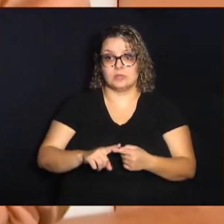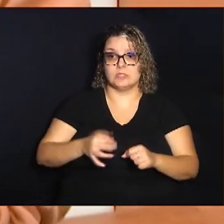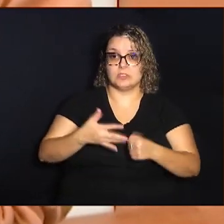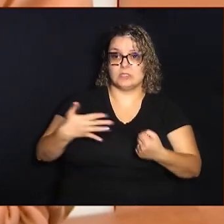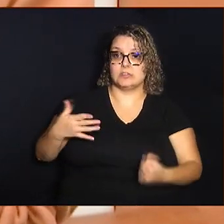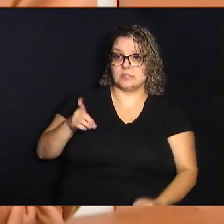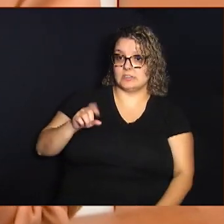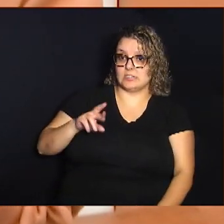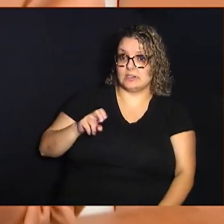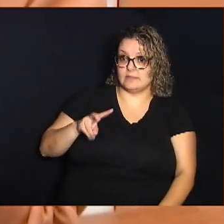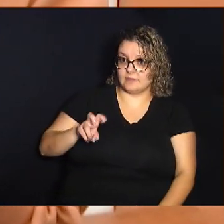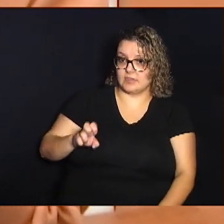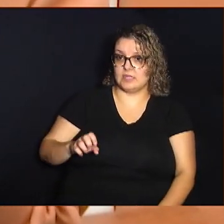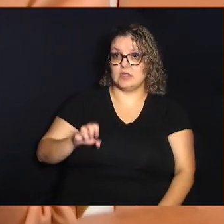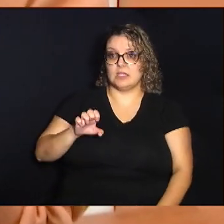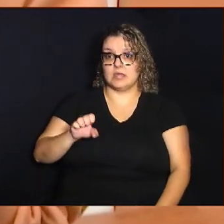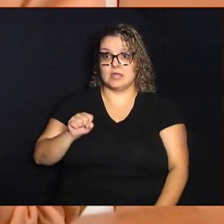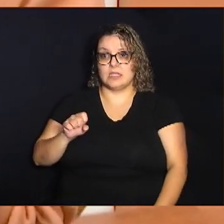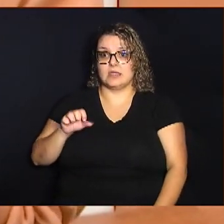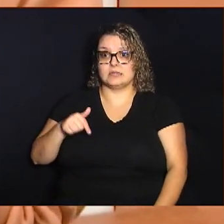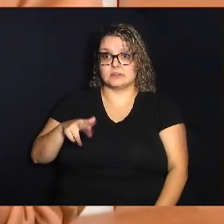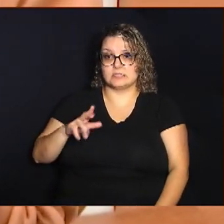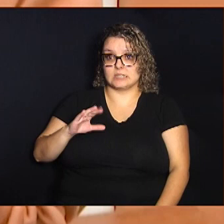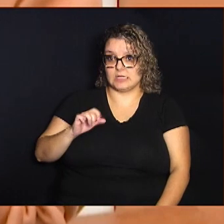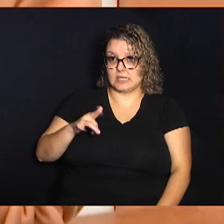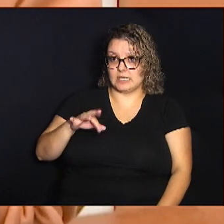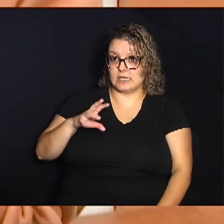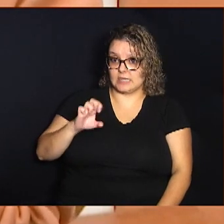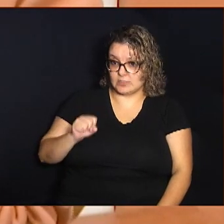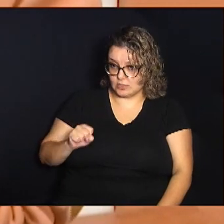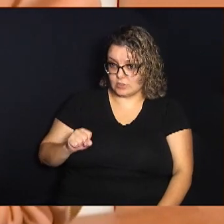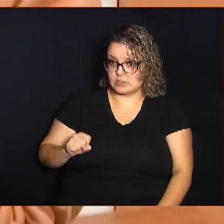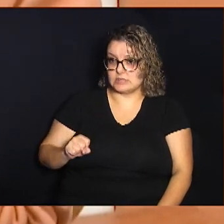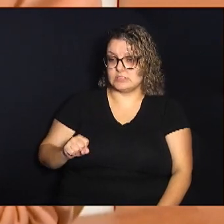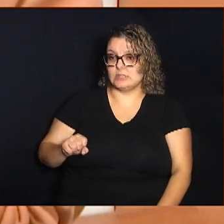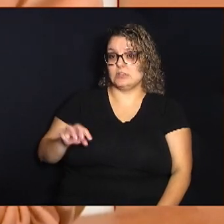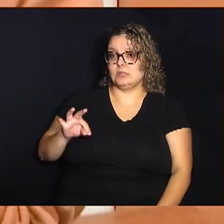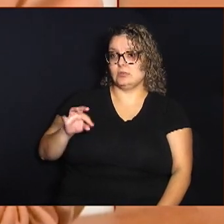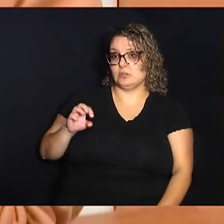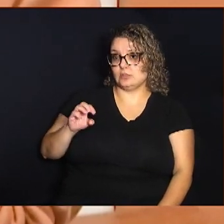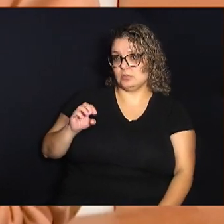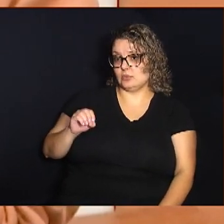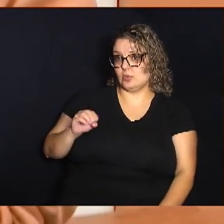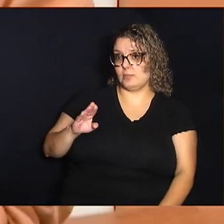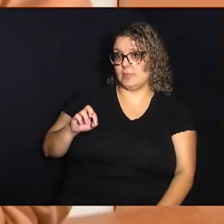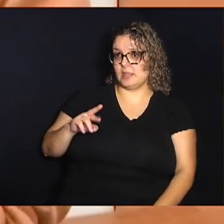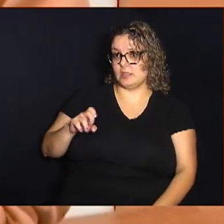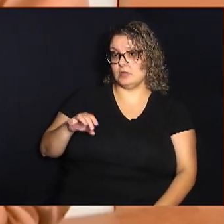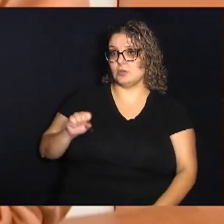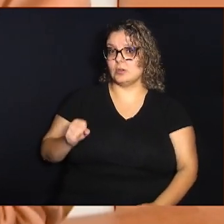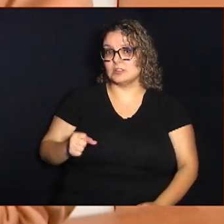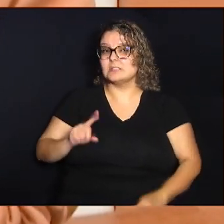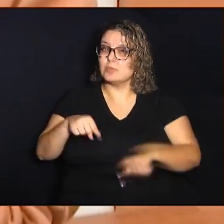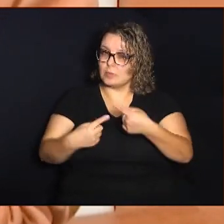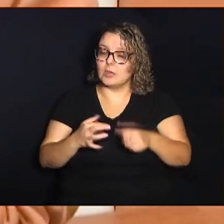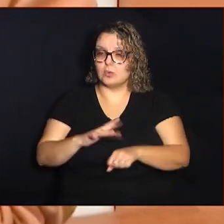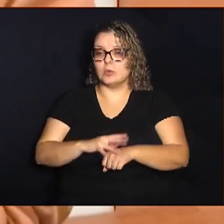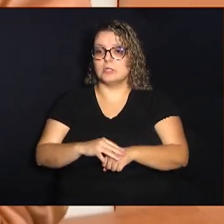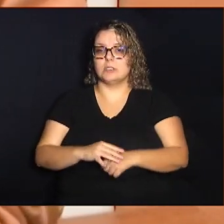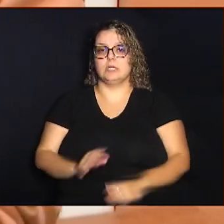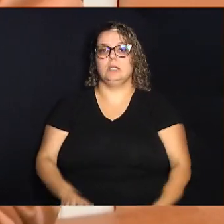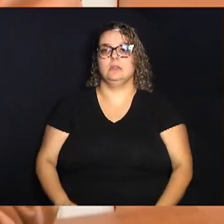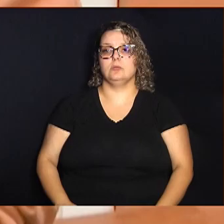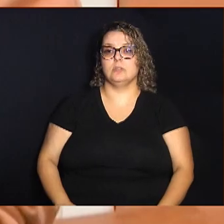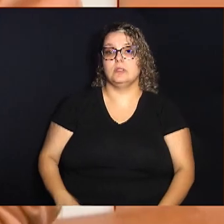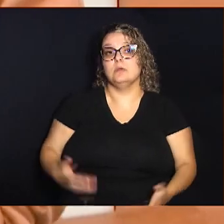né, esclerose tuberosa e mais uma patologia. Mas a gente entende que isso é muito pouco ainda, né, pelo tanto de